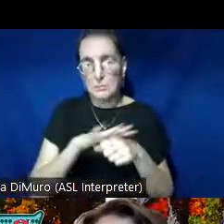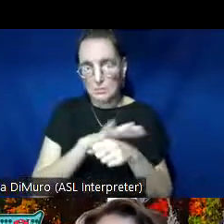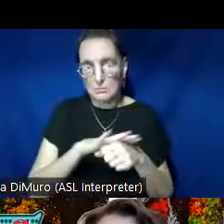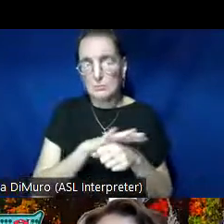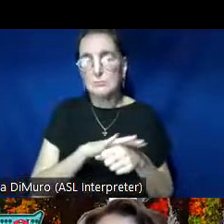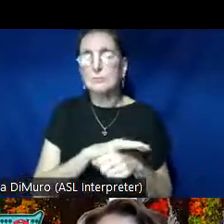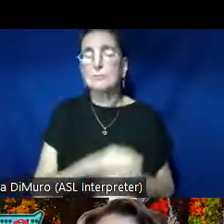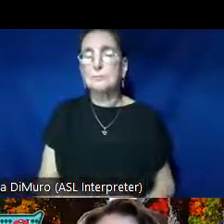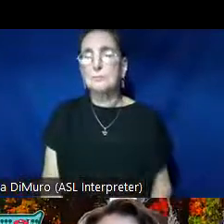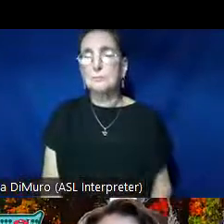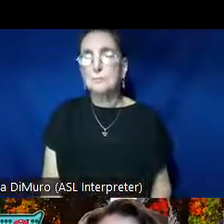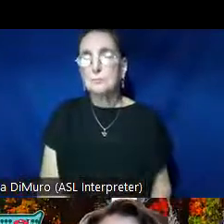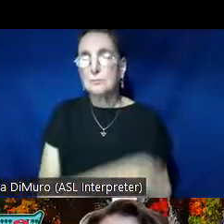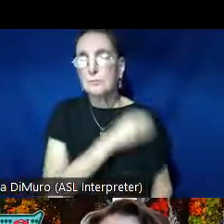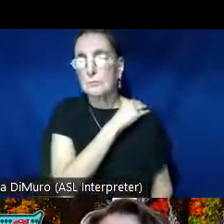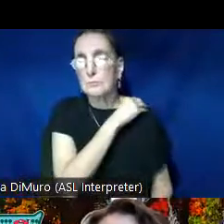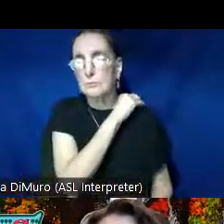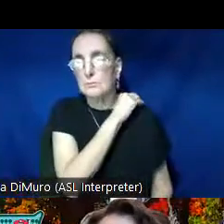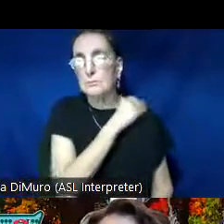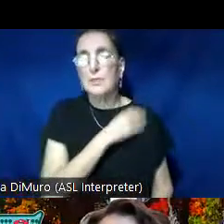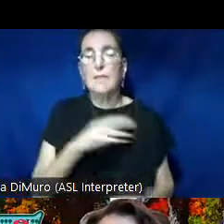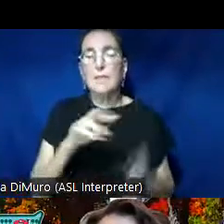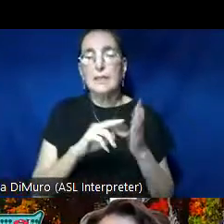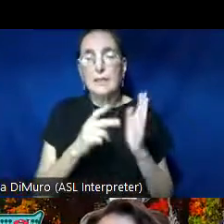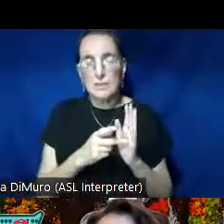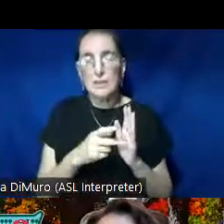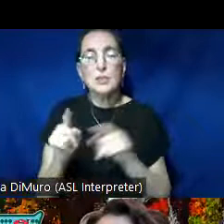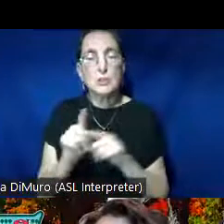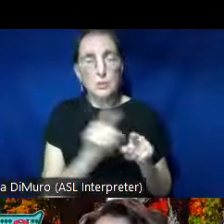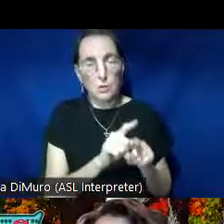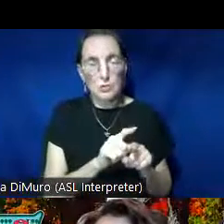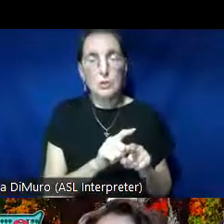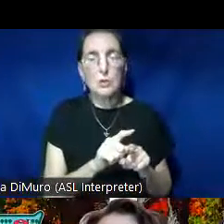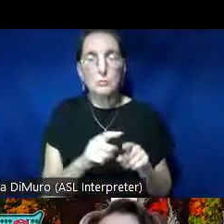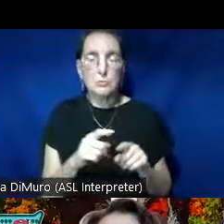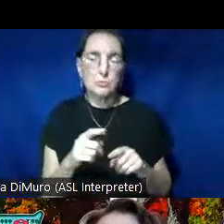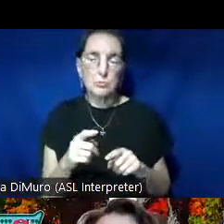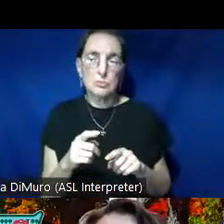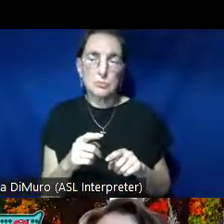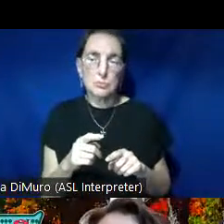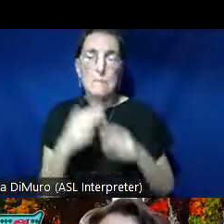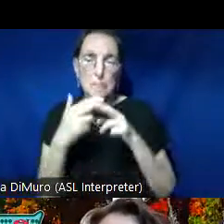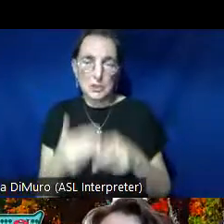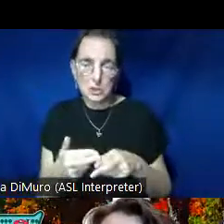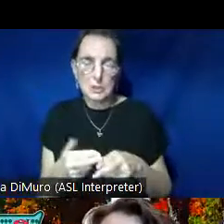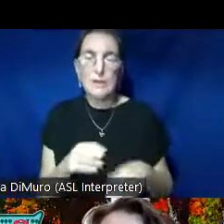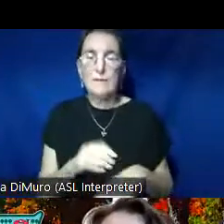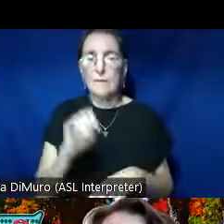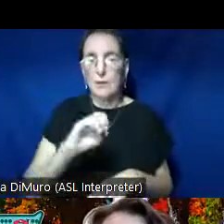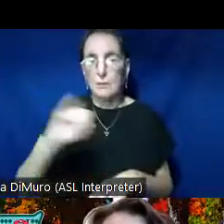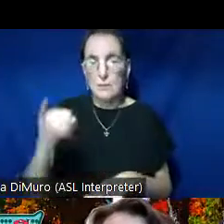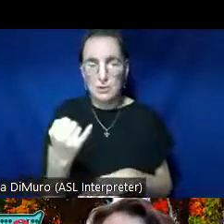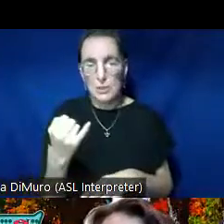esta ajuda justiça ambiental na Commonwealth. Definição é também referenciado